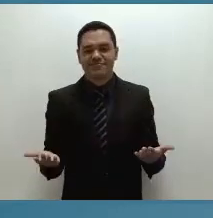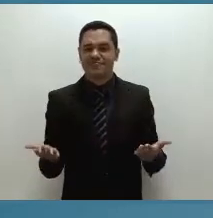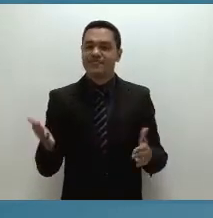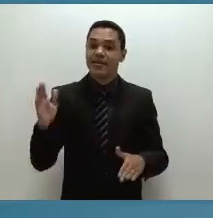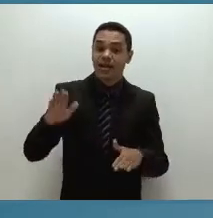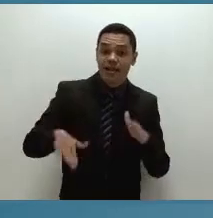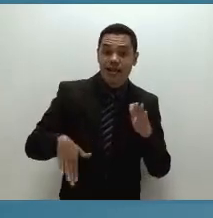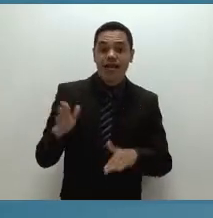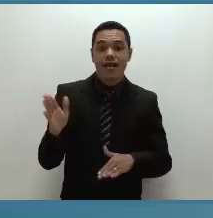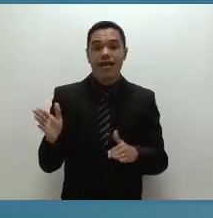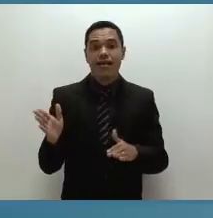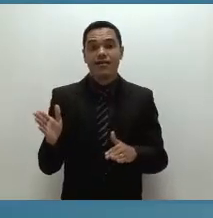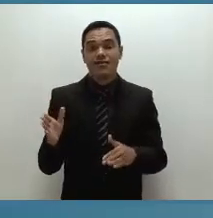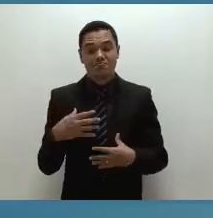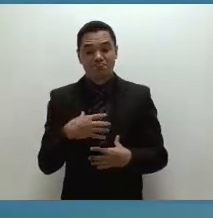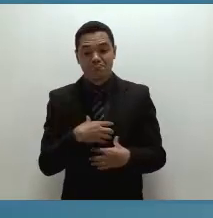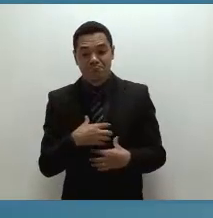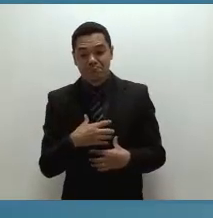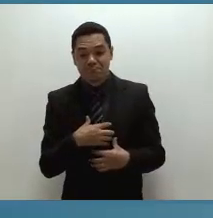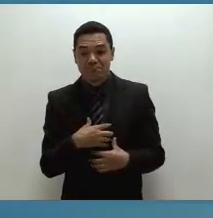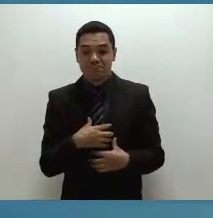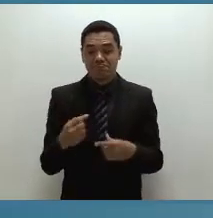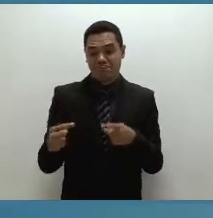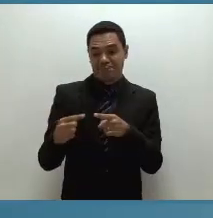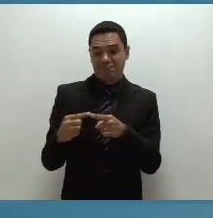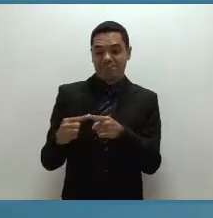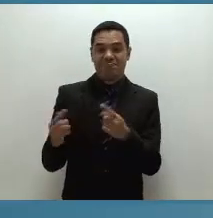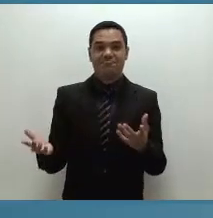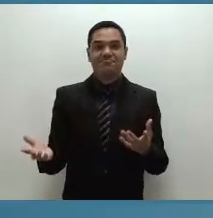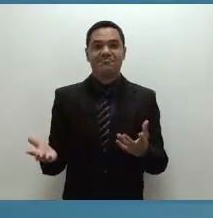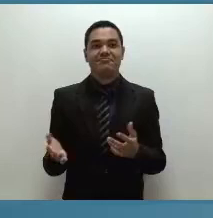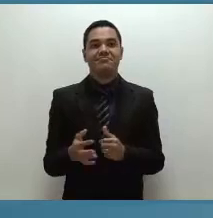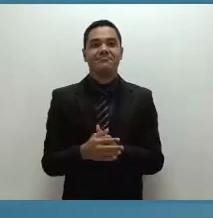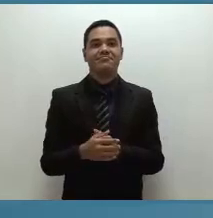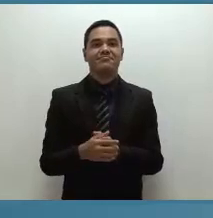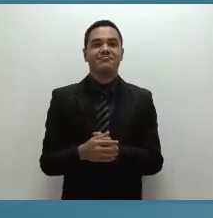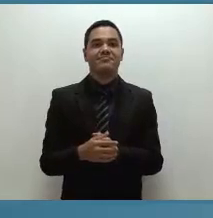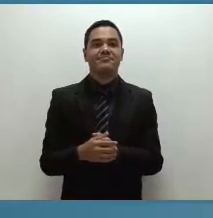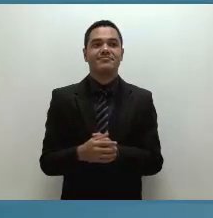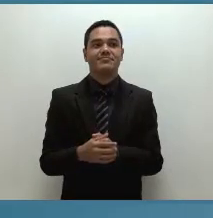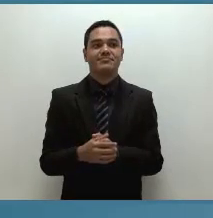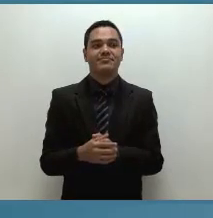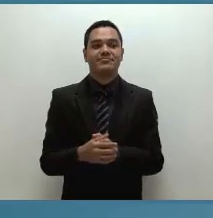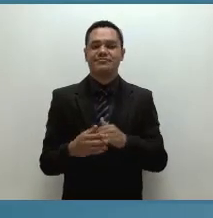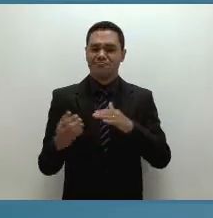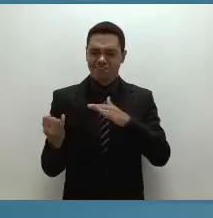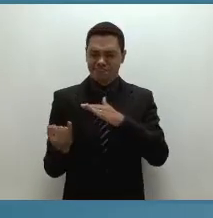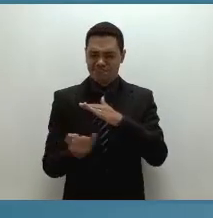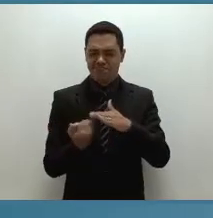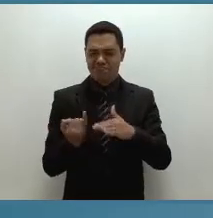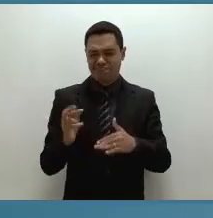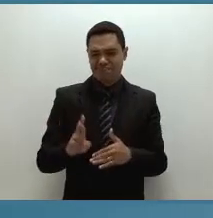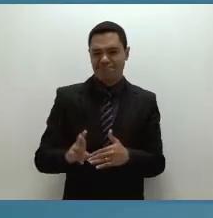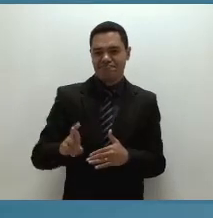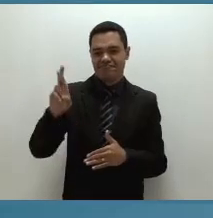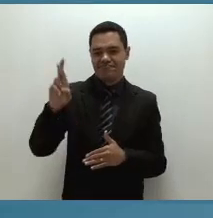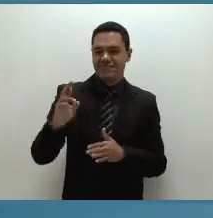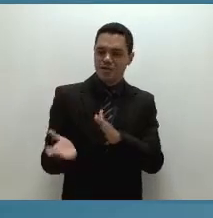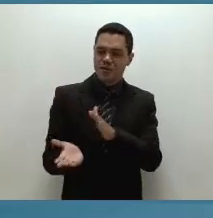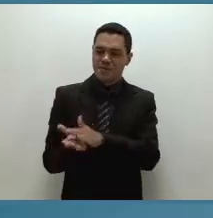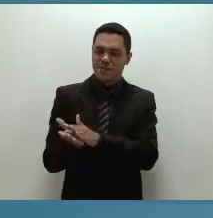há compreensão disso, né? E nós temos que falar pela instituição. Então, eu lhe também